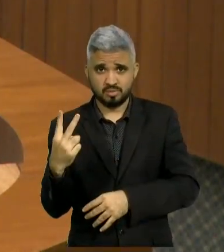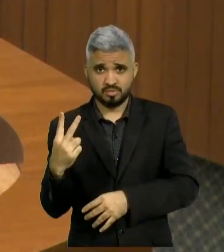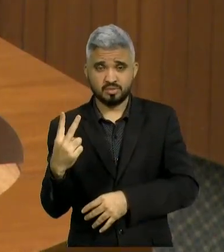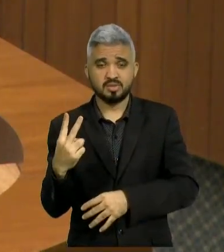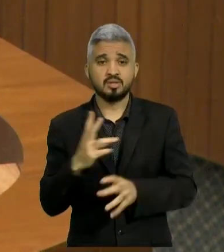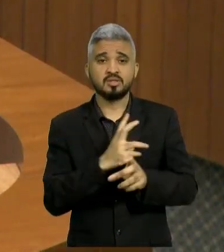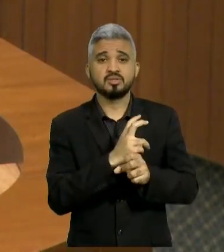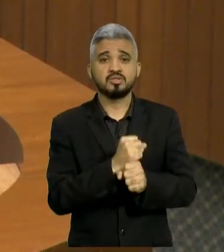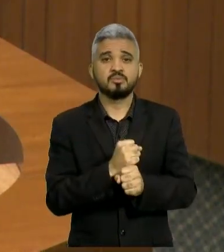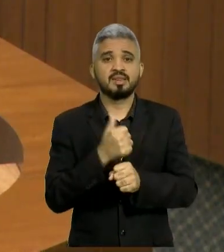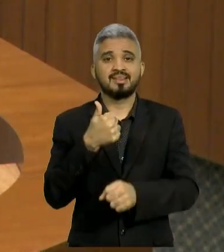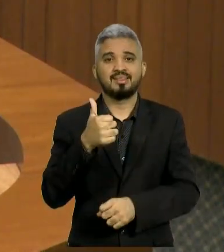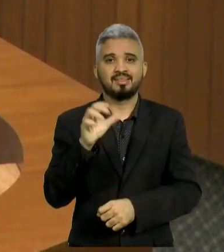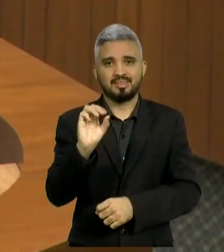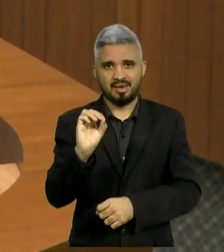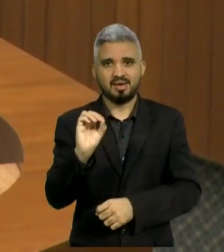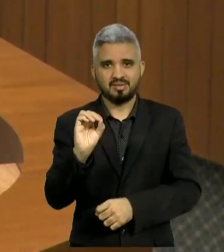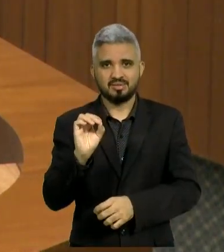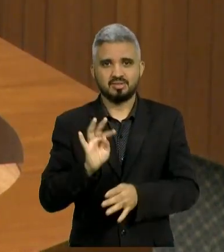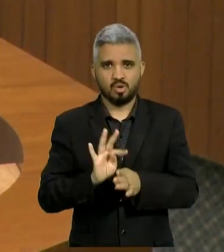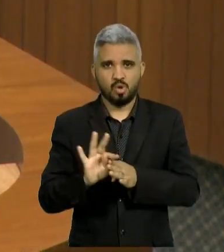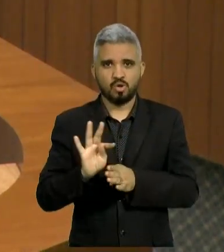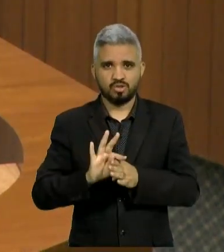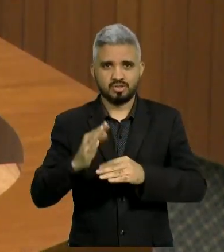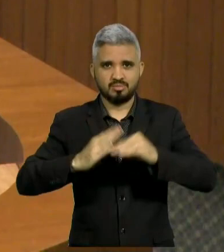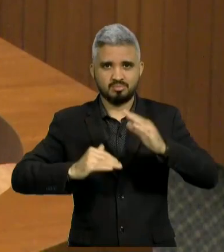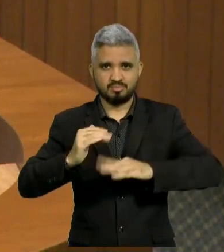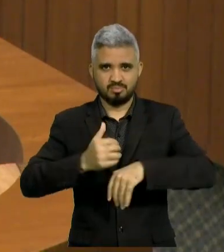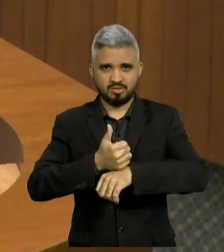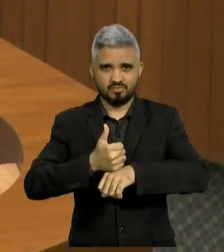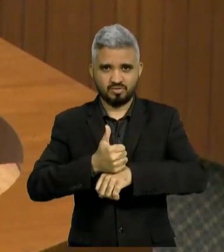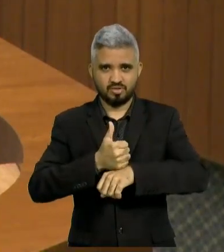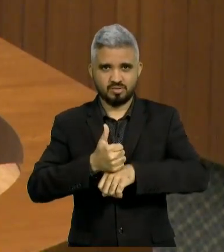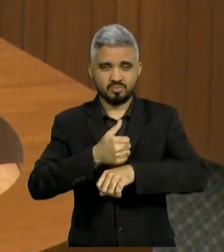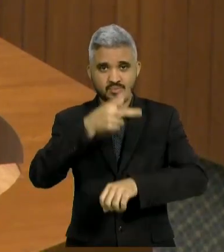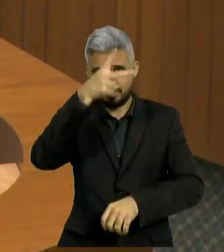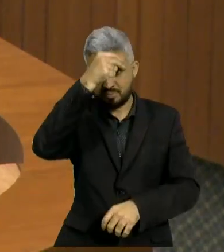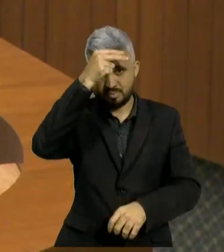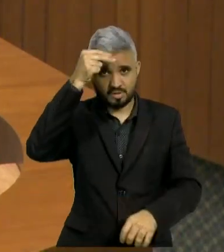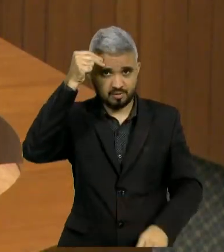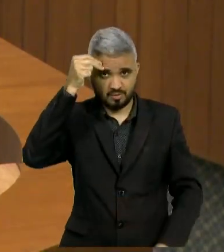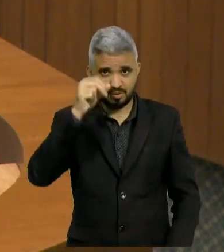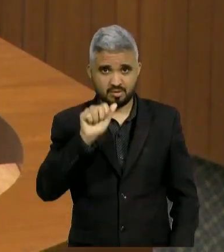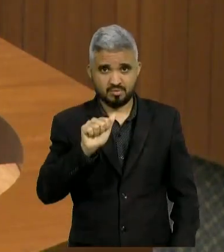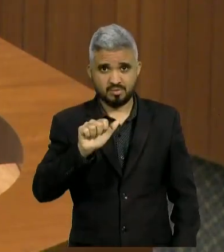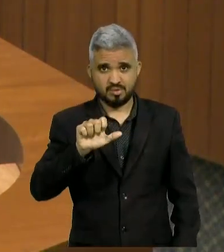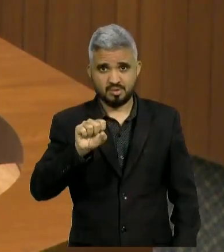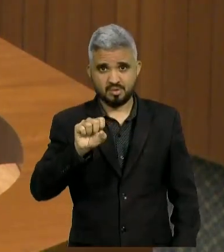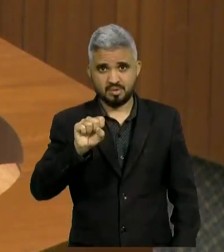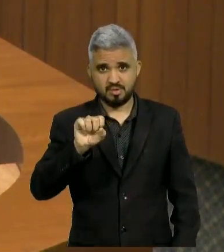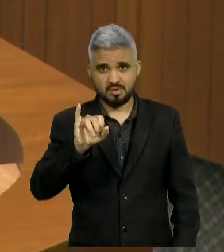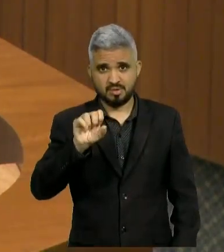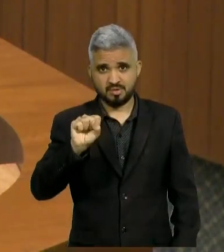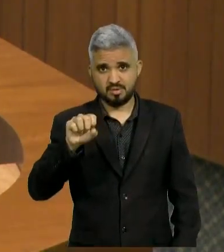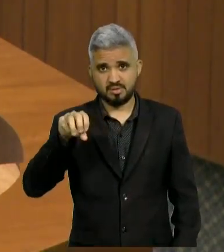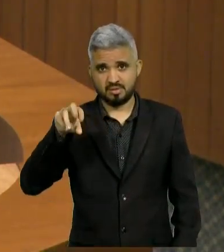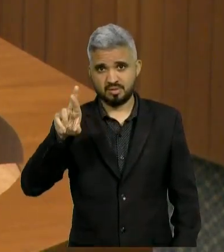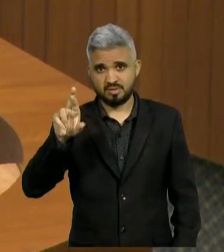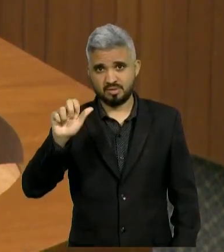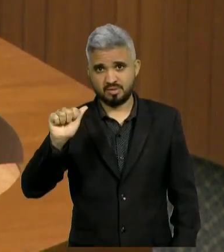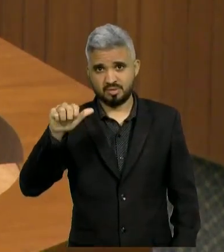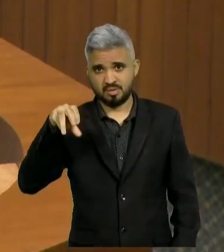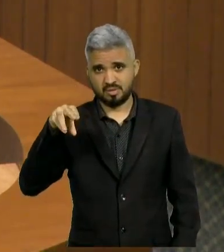conselheiros lá na cidade de Imperatriz, na gestão do prefeito Assis Ramos. Todos os conselheiros tutelares, eles